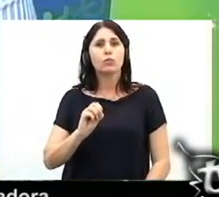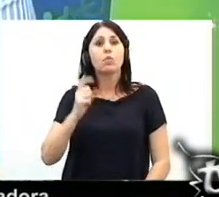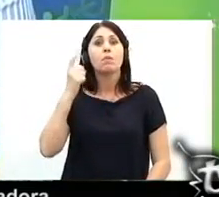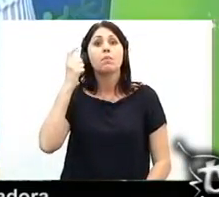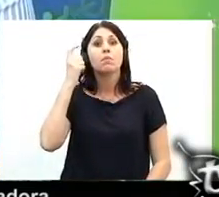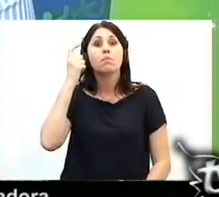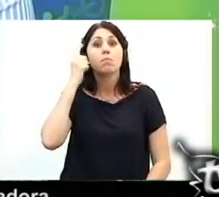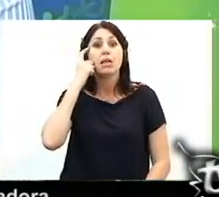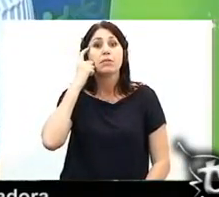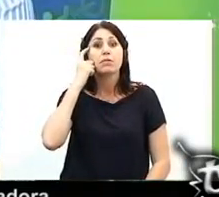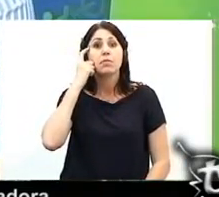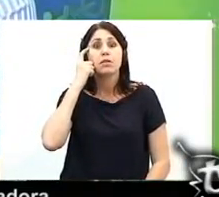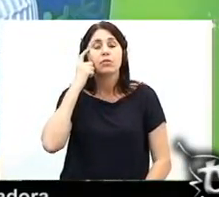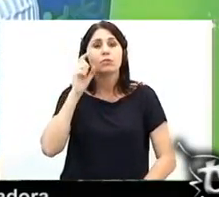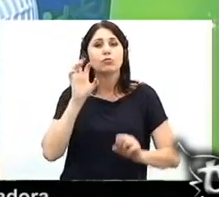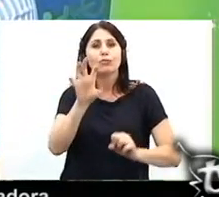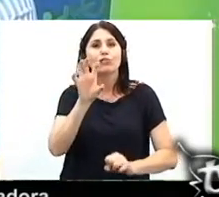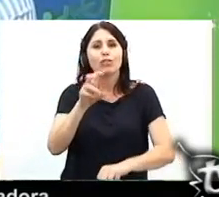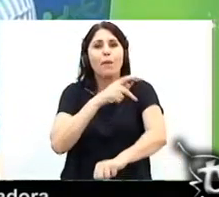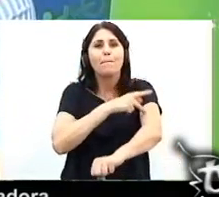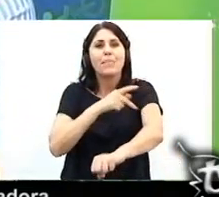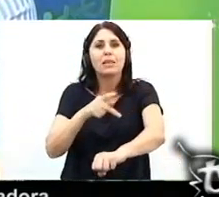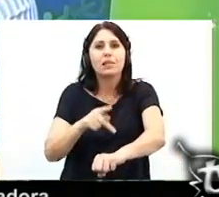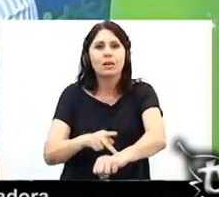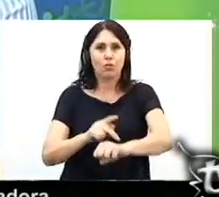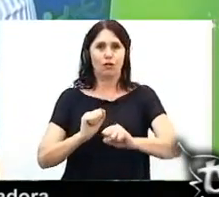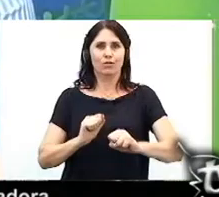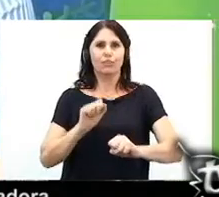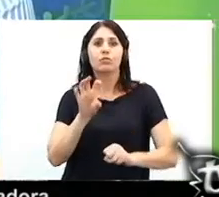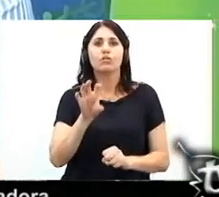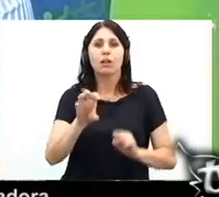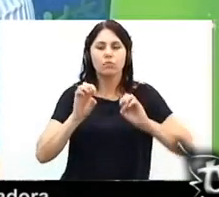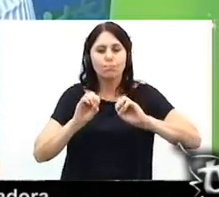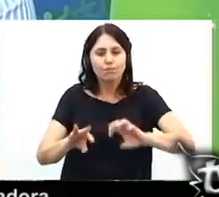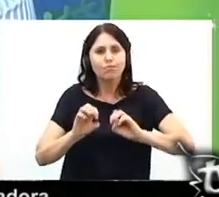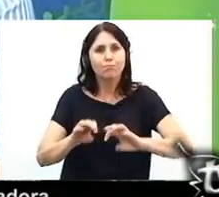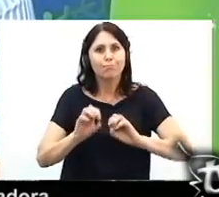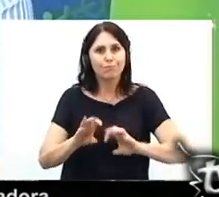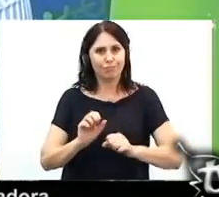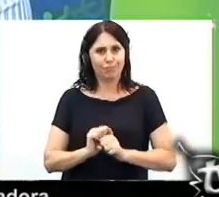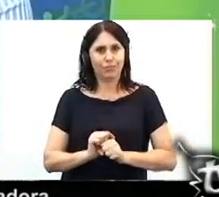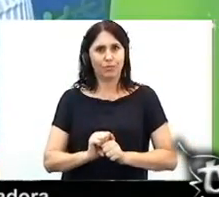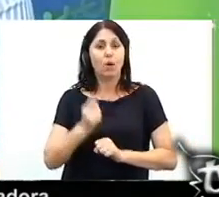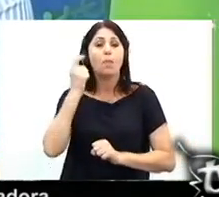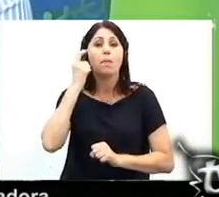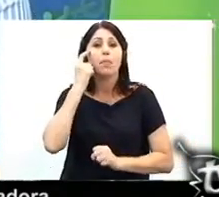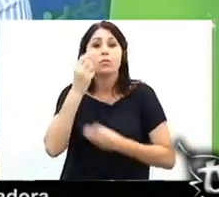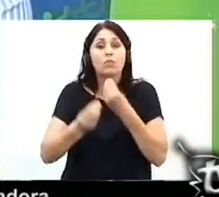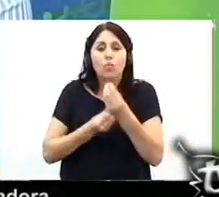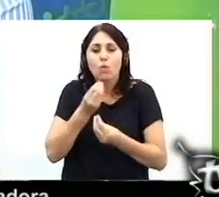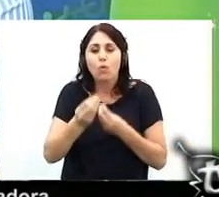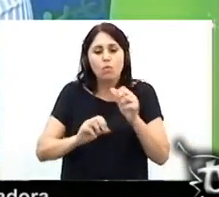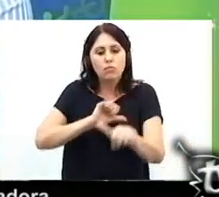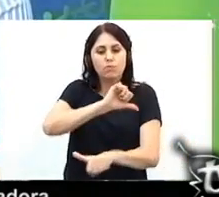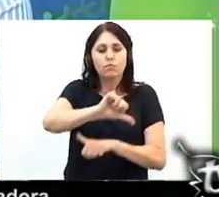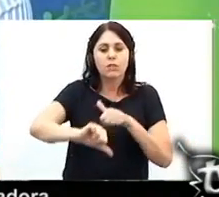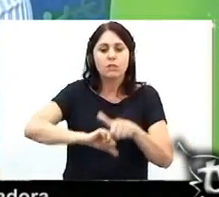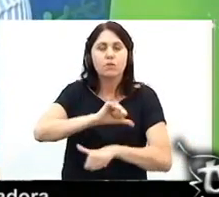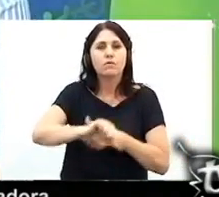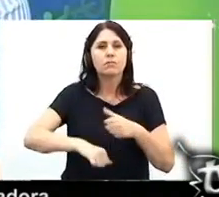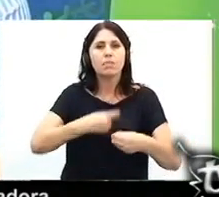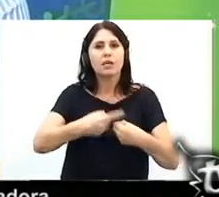que intencionalmente constroem um planejamento urbano a partir de uma dimensão fortemente